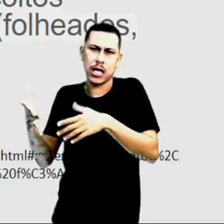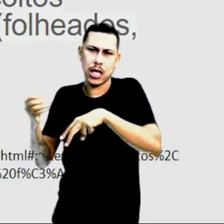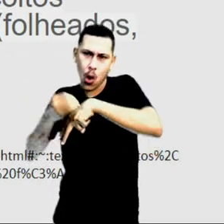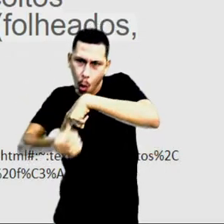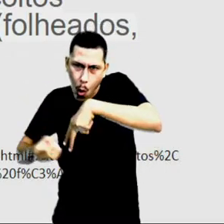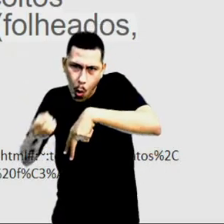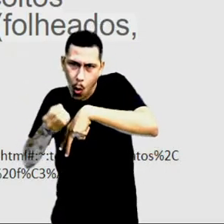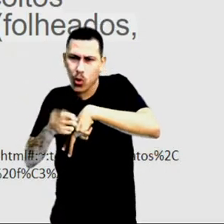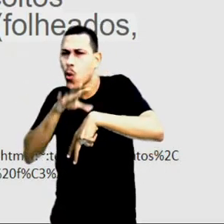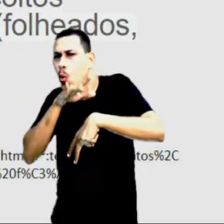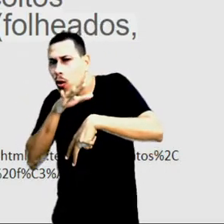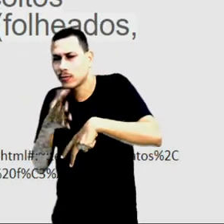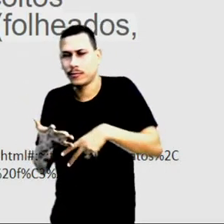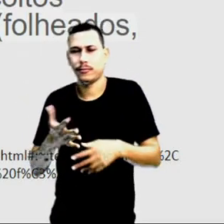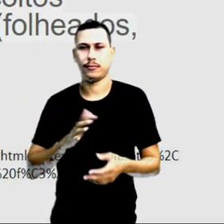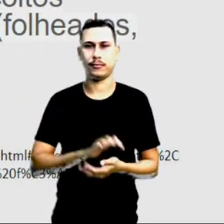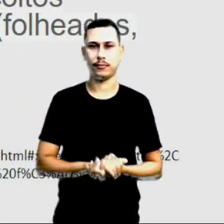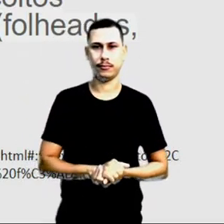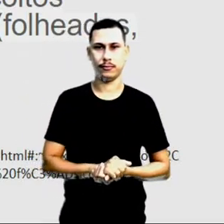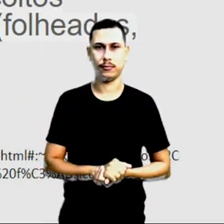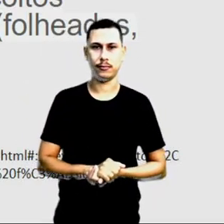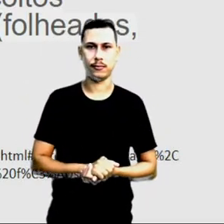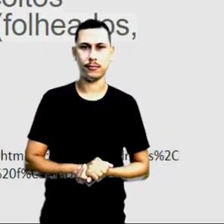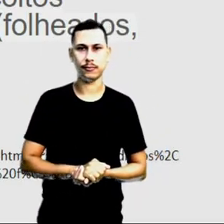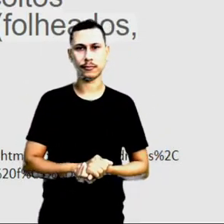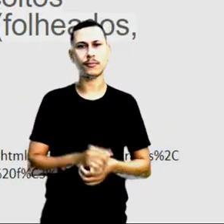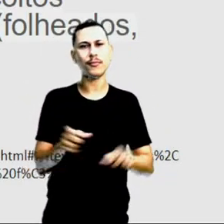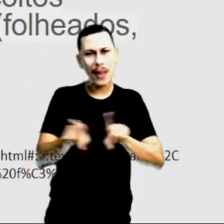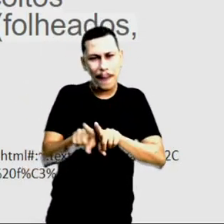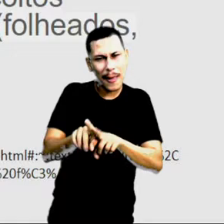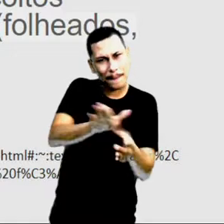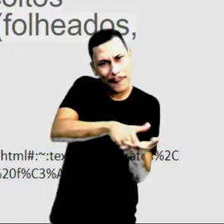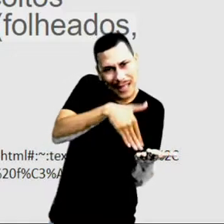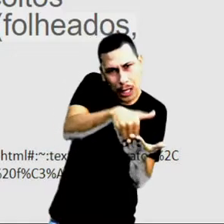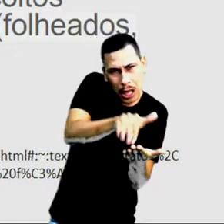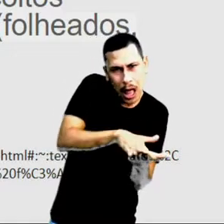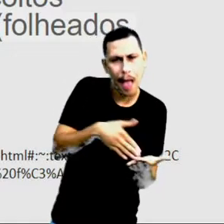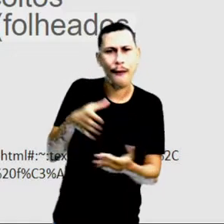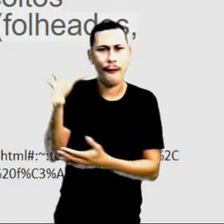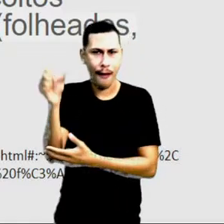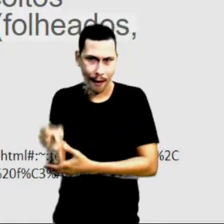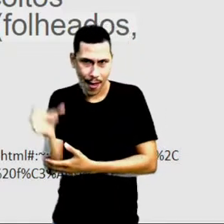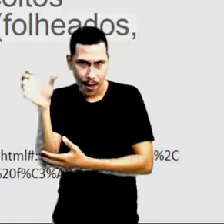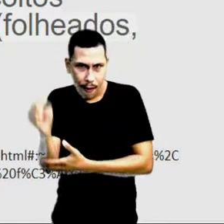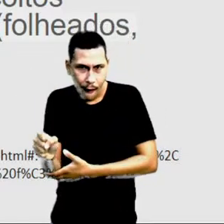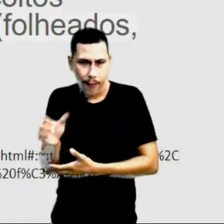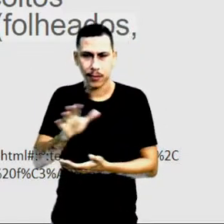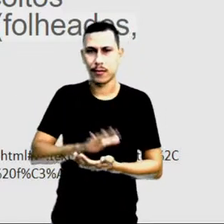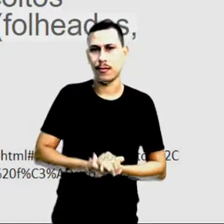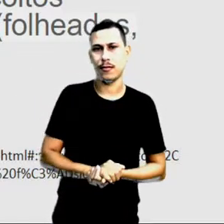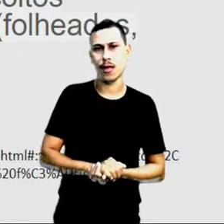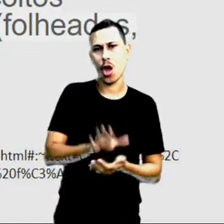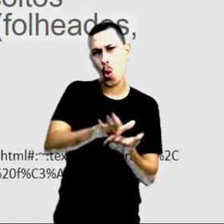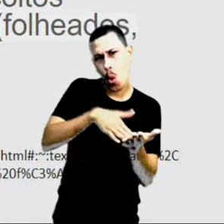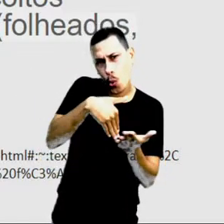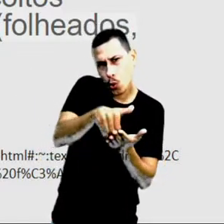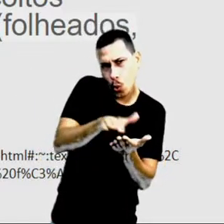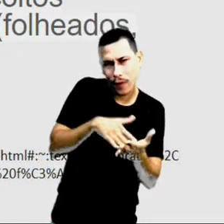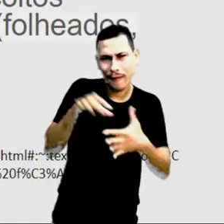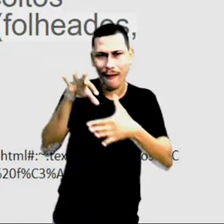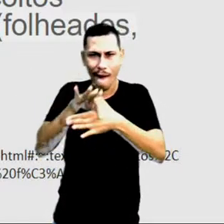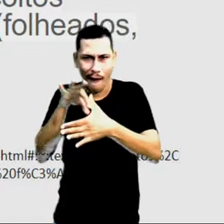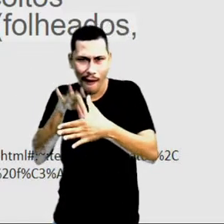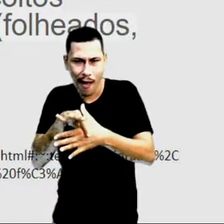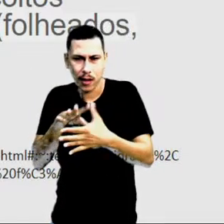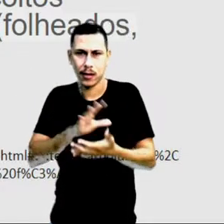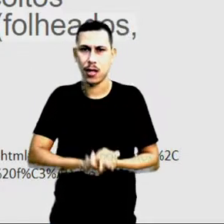gente tem as gorduras ruins, né? Principalmente, ó, manteiga, leite, até gordura de carne. E